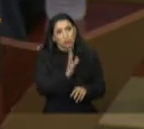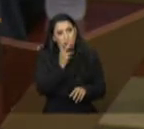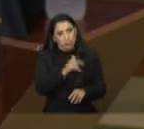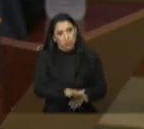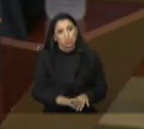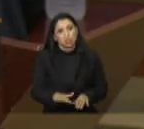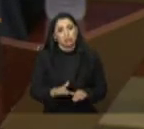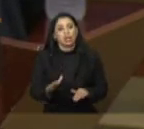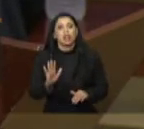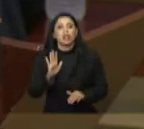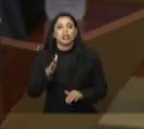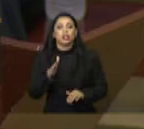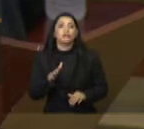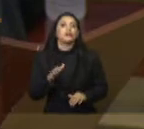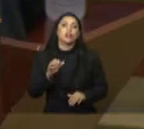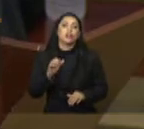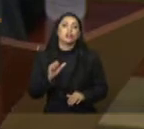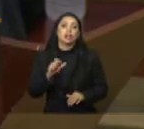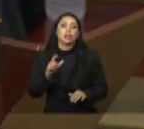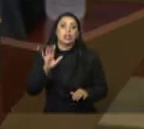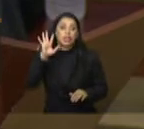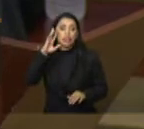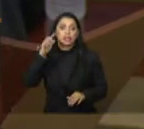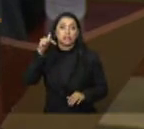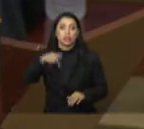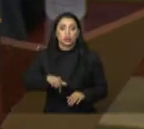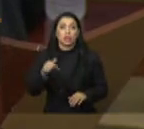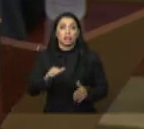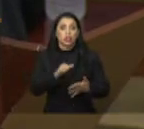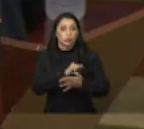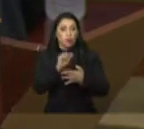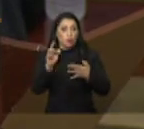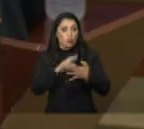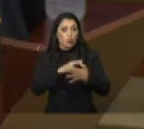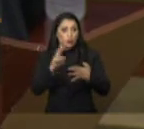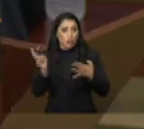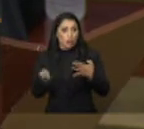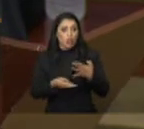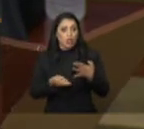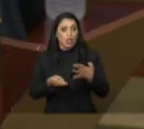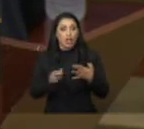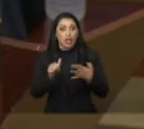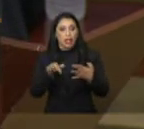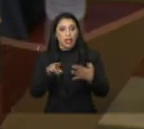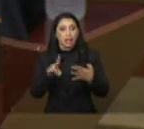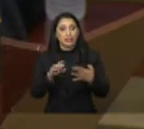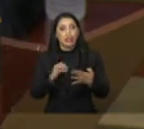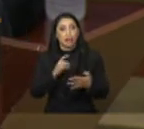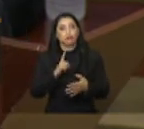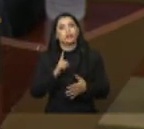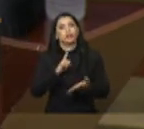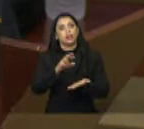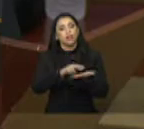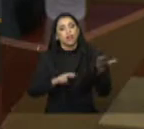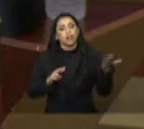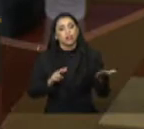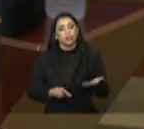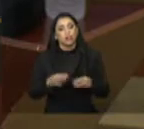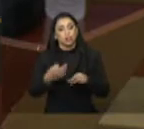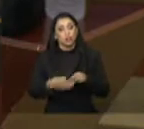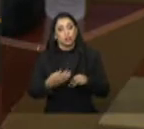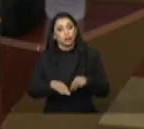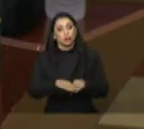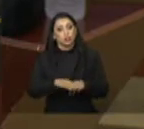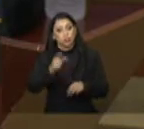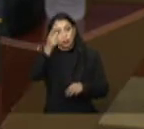corte na SL 770 gravas de mental que contou com a sempre segura a relatoria do eminente Ministro